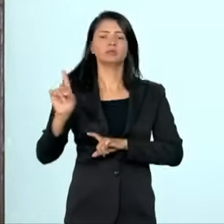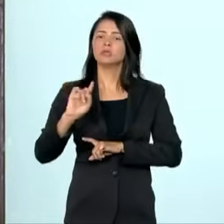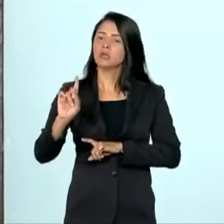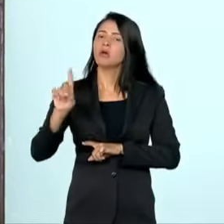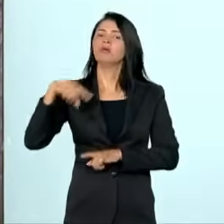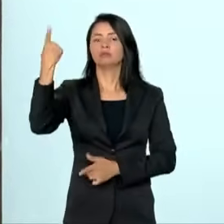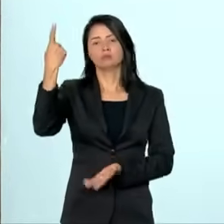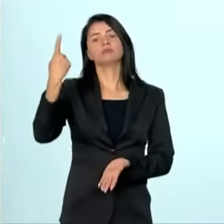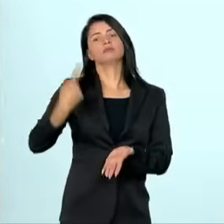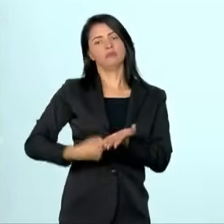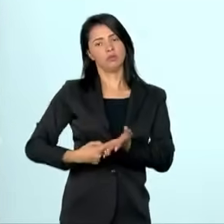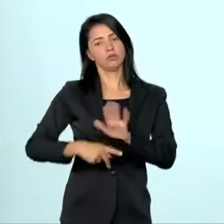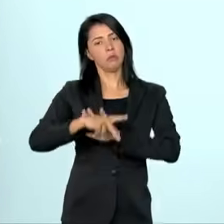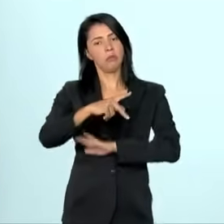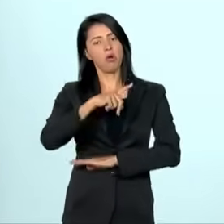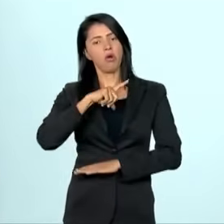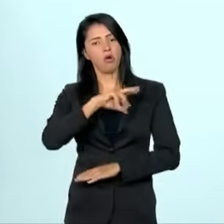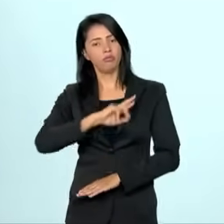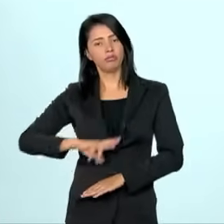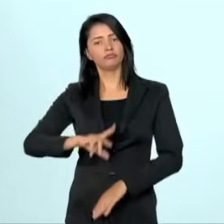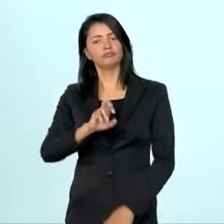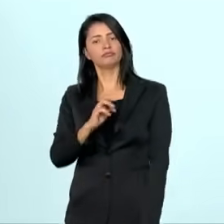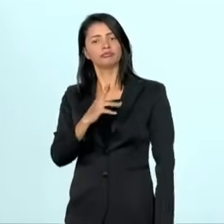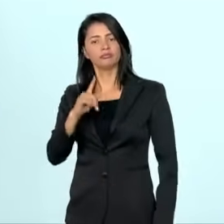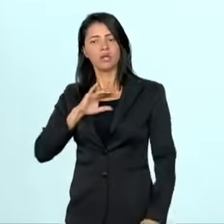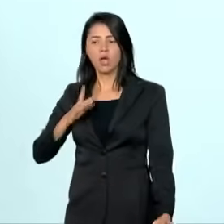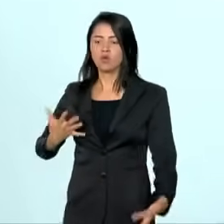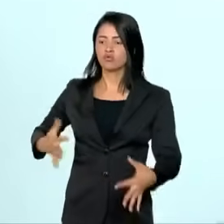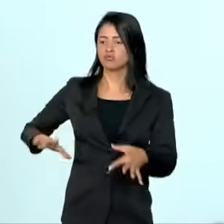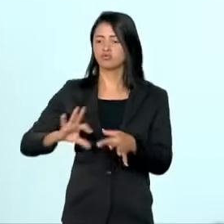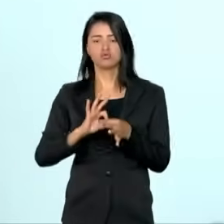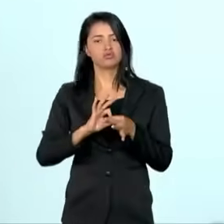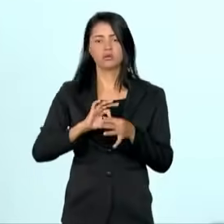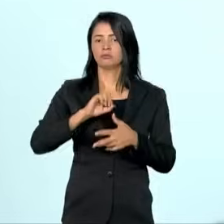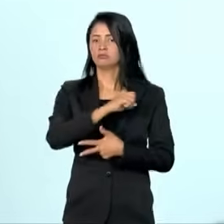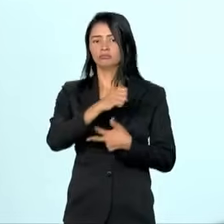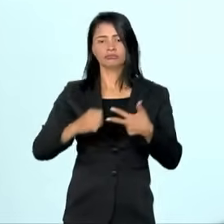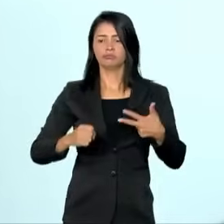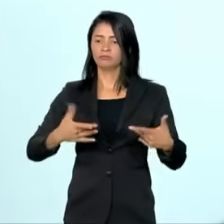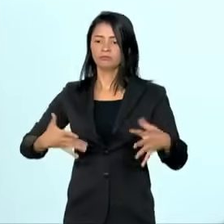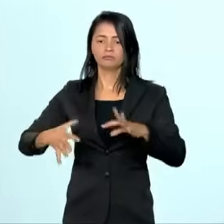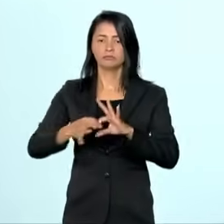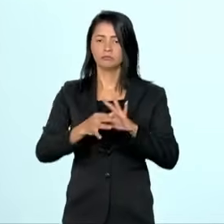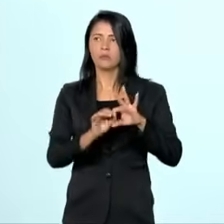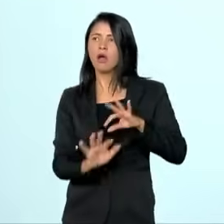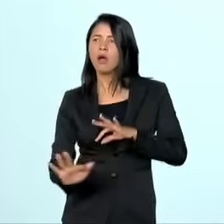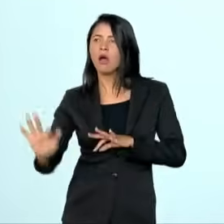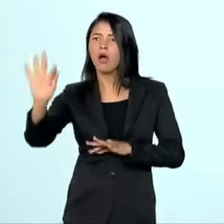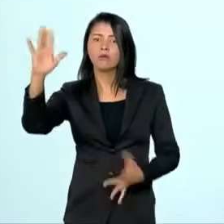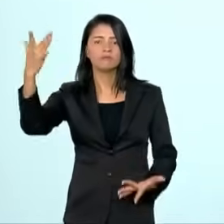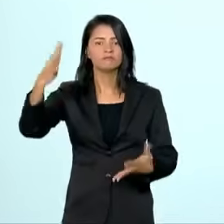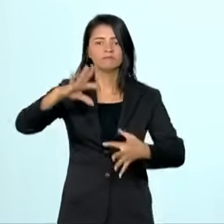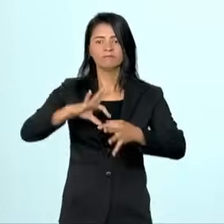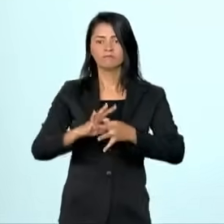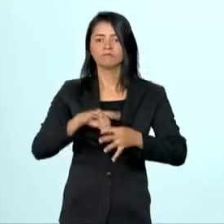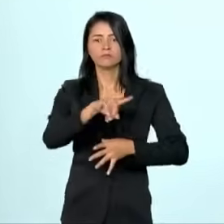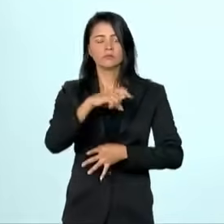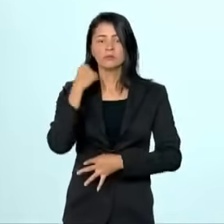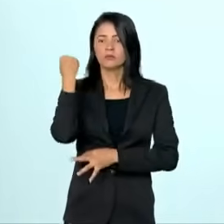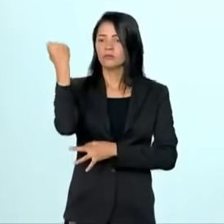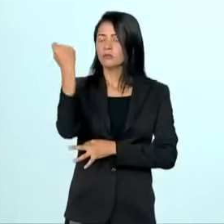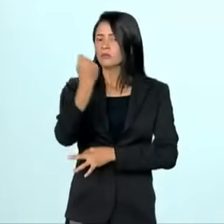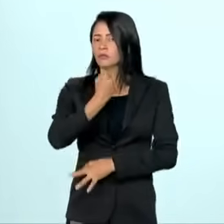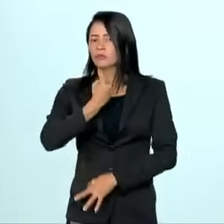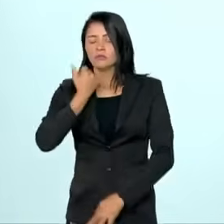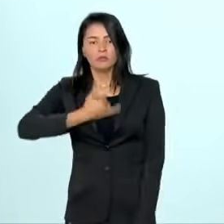um compromisso republicano de união dos poderes e de união federativa em torno de uma tragédia que extrapola o Rio